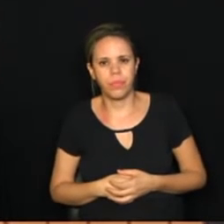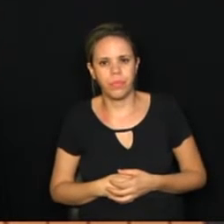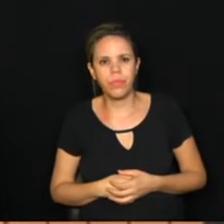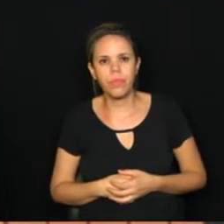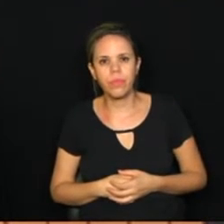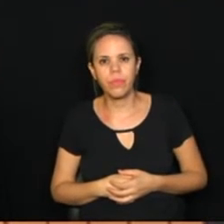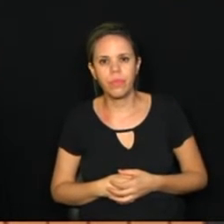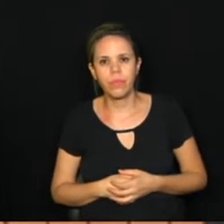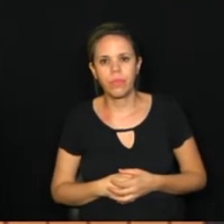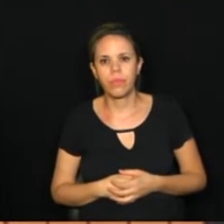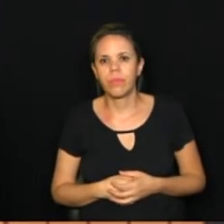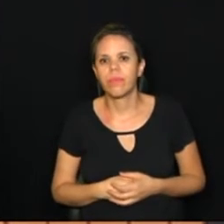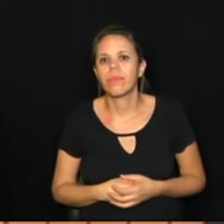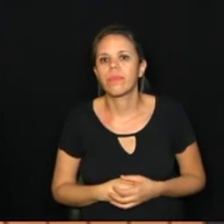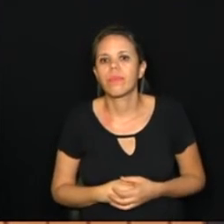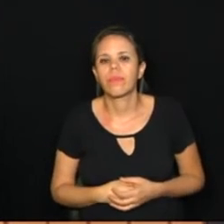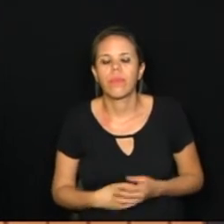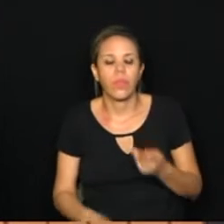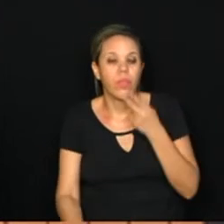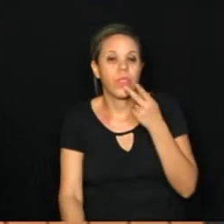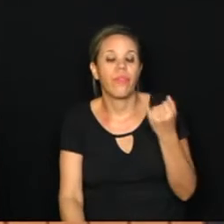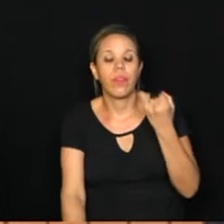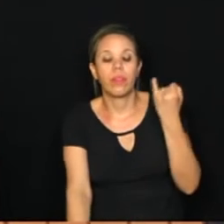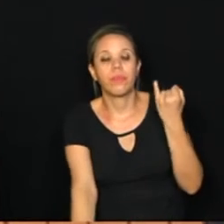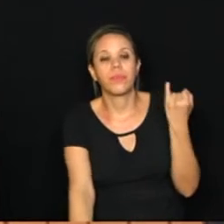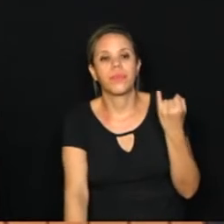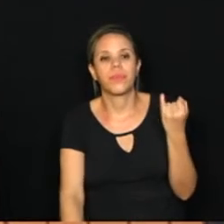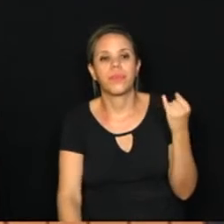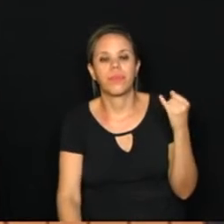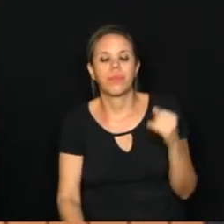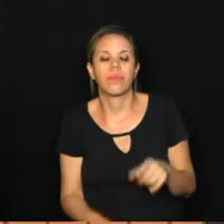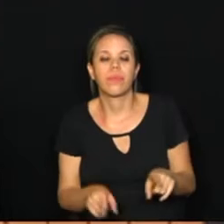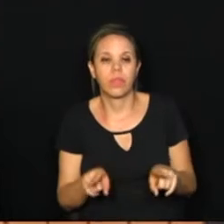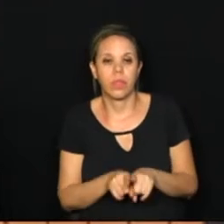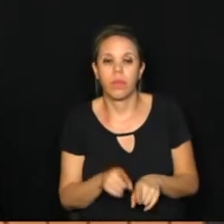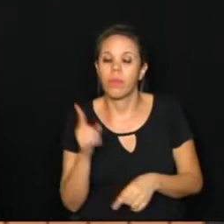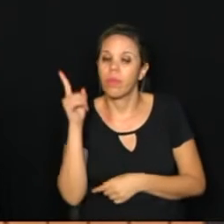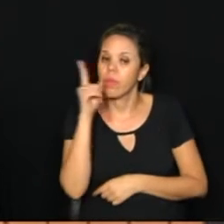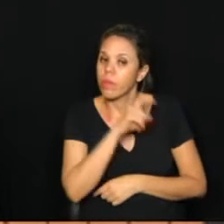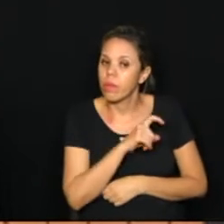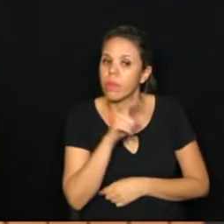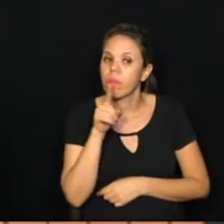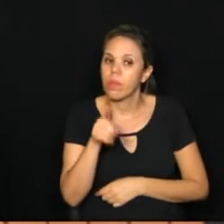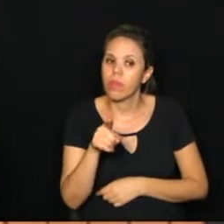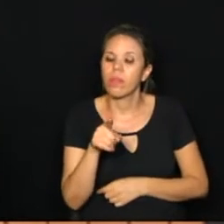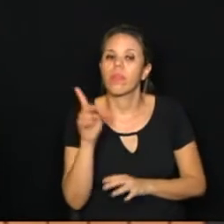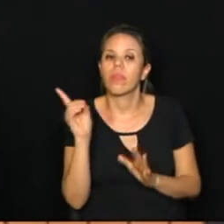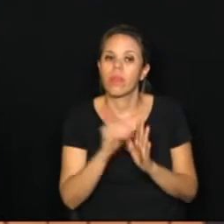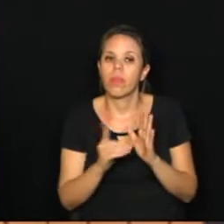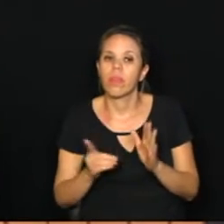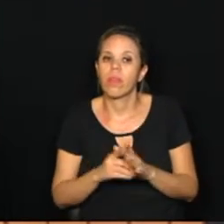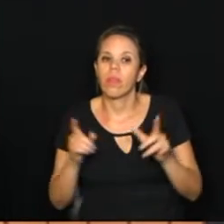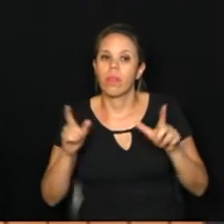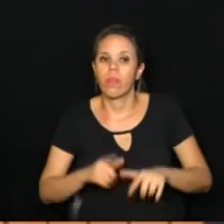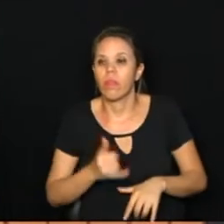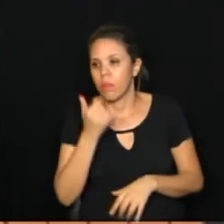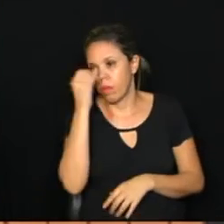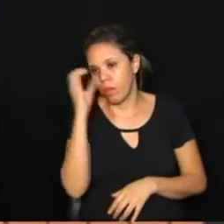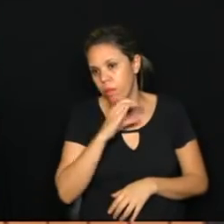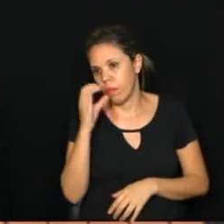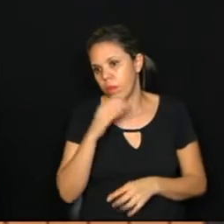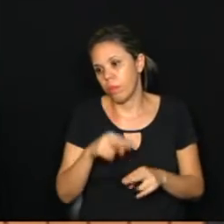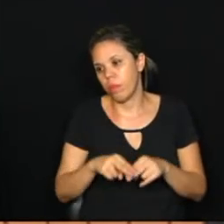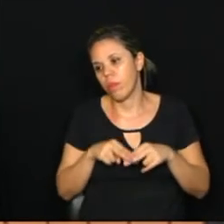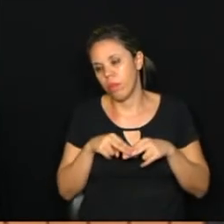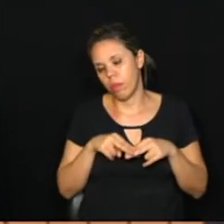Uma outra coisa, você falou da importância, da dificuldade que é você decretar um estado de emergência por